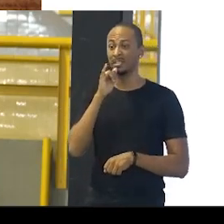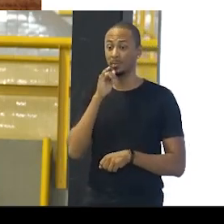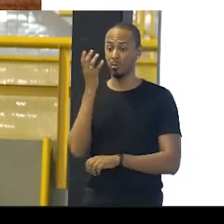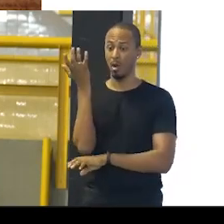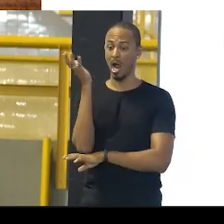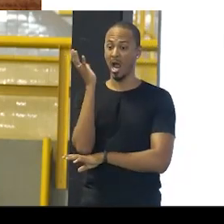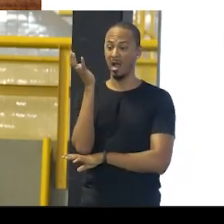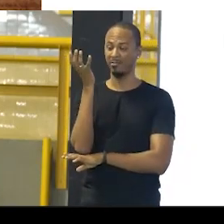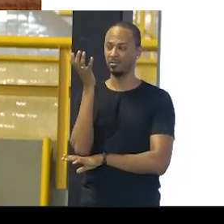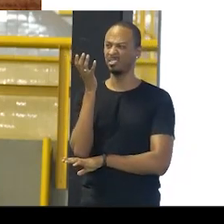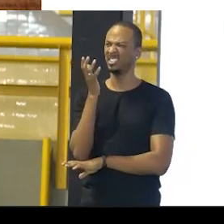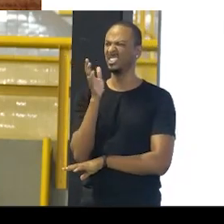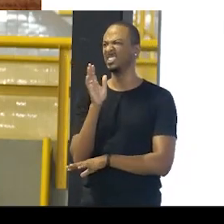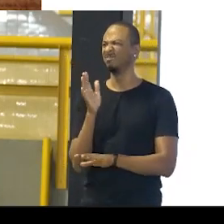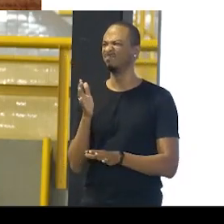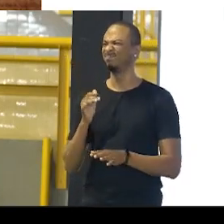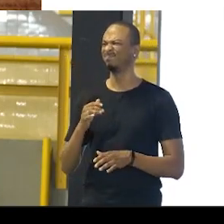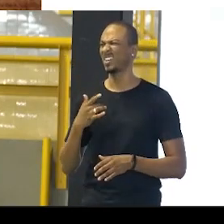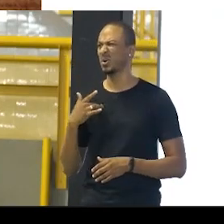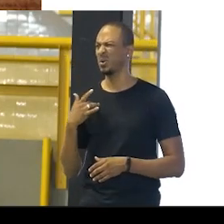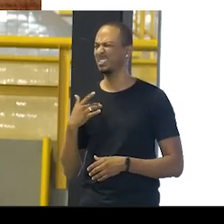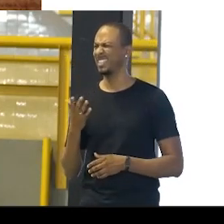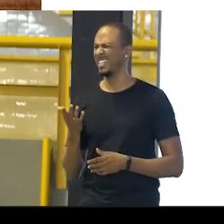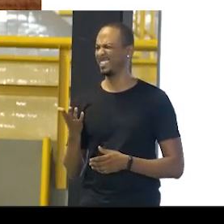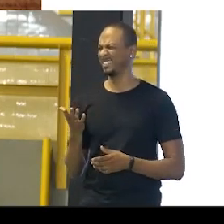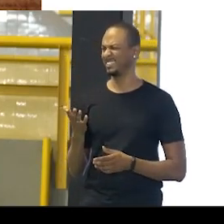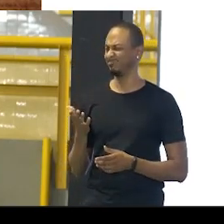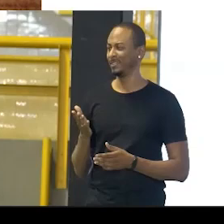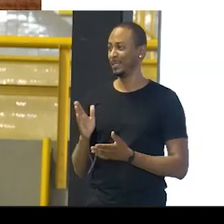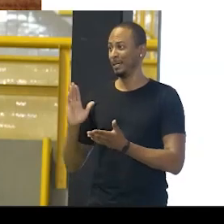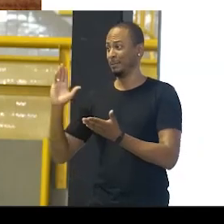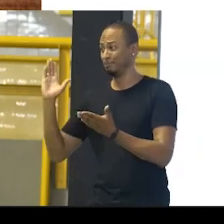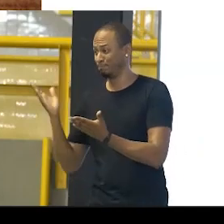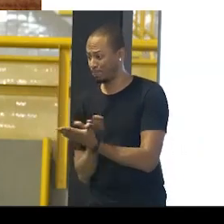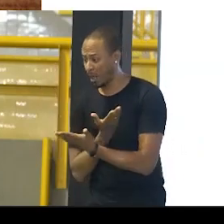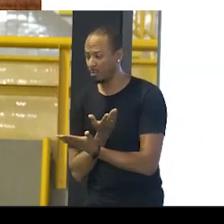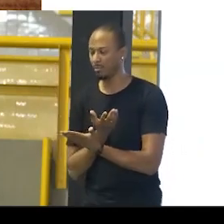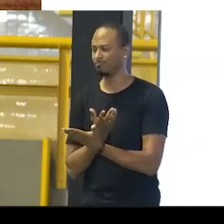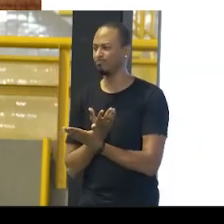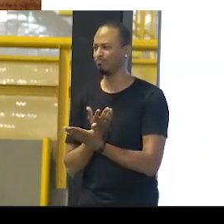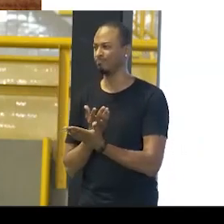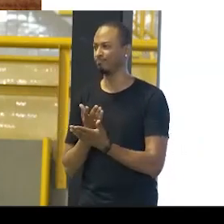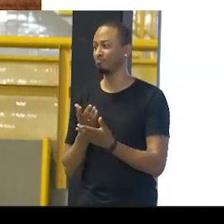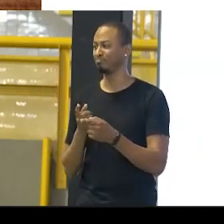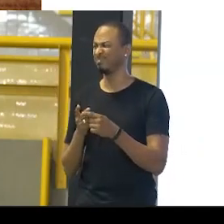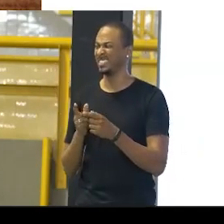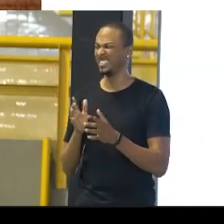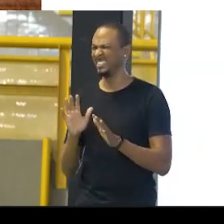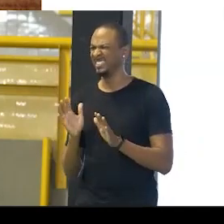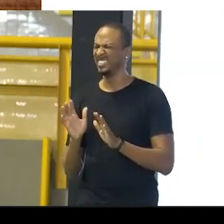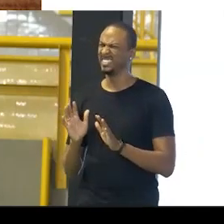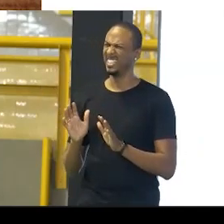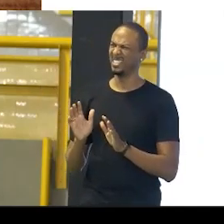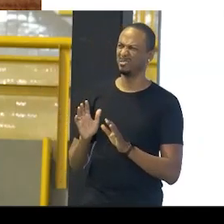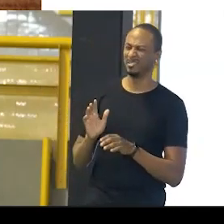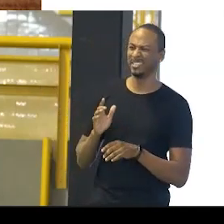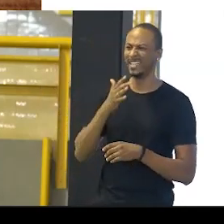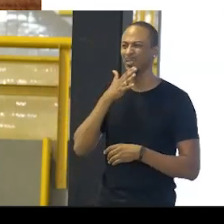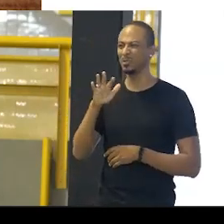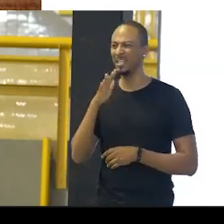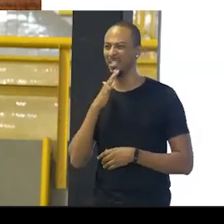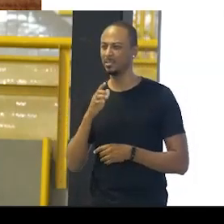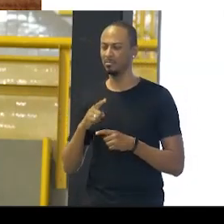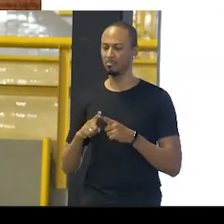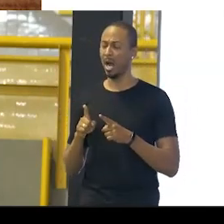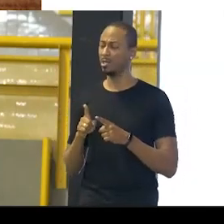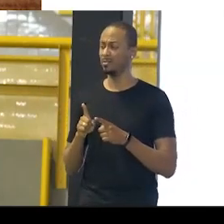com PNA, não vai derrubar essa árvore. Mas, cara, ela é essencial para diversas finalidades.